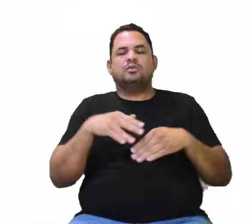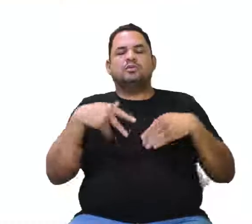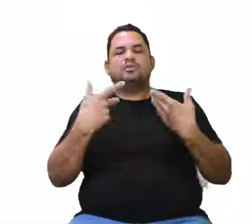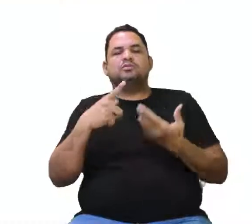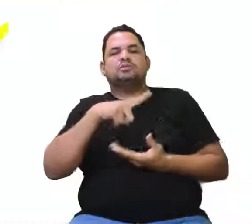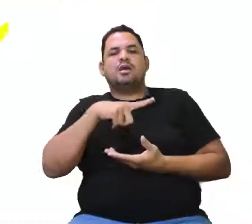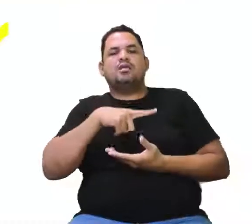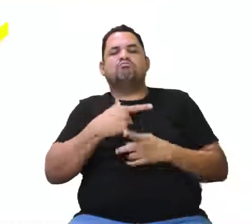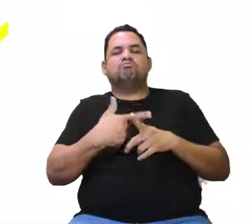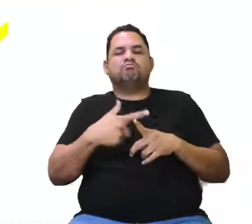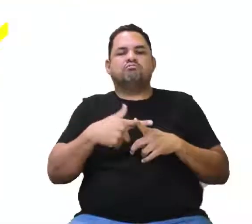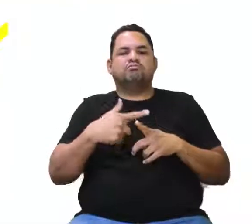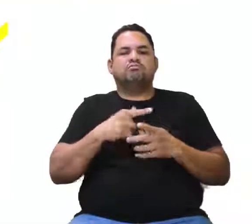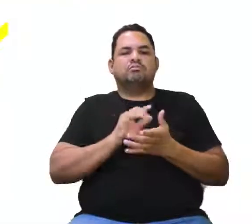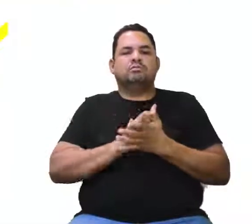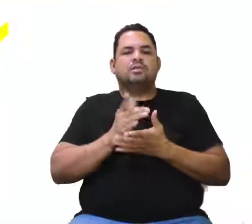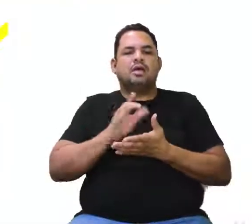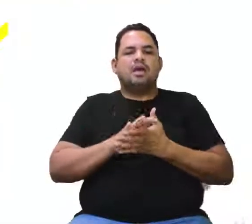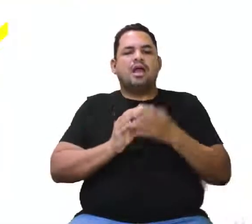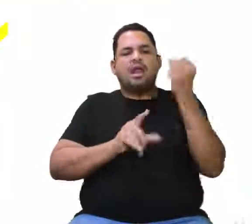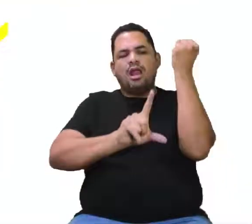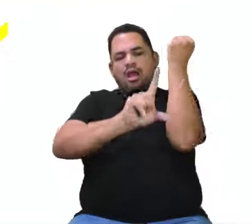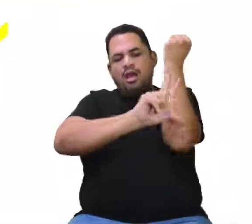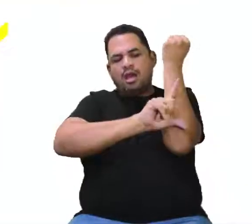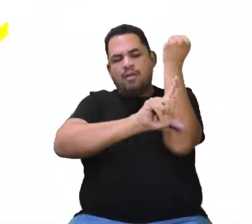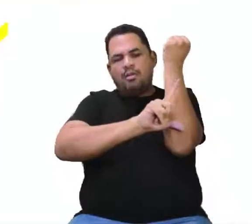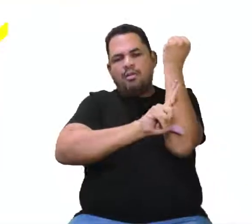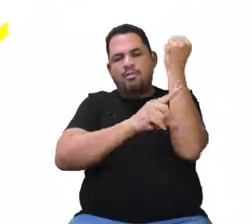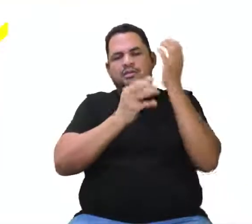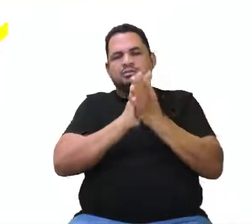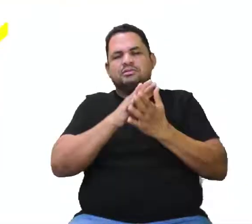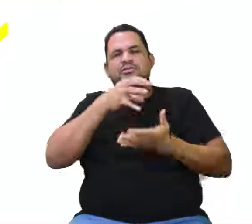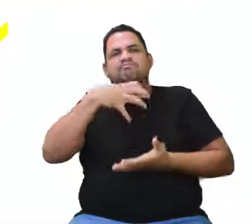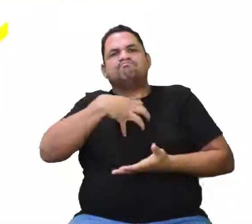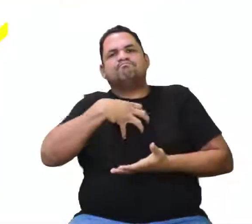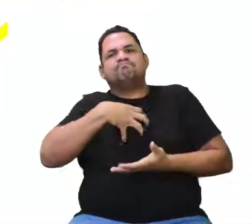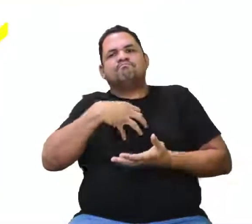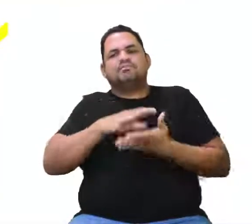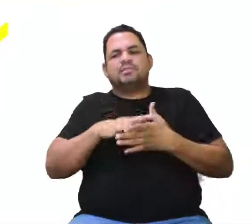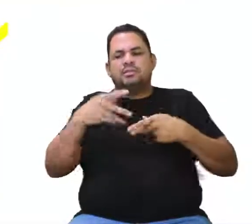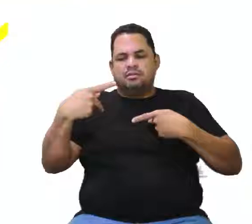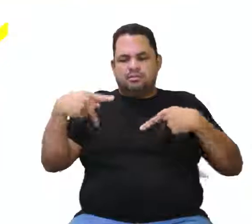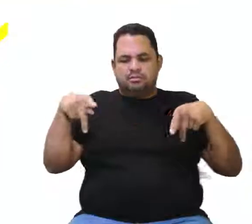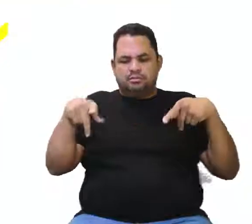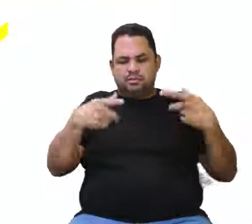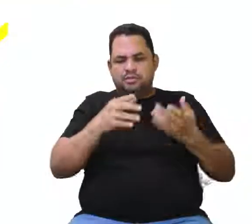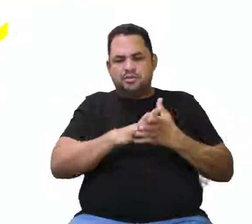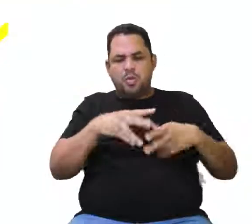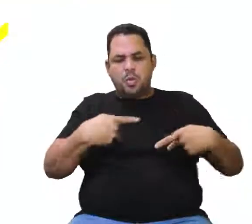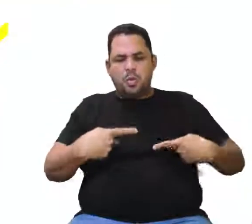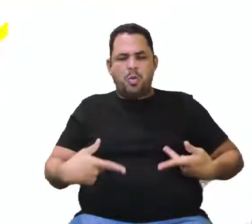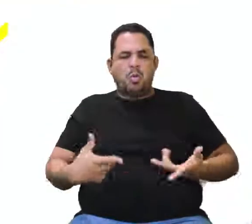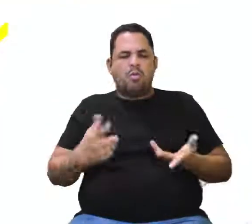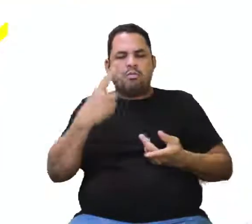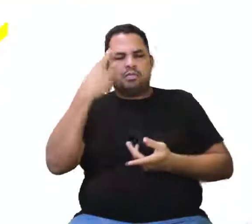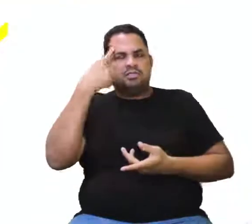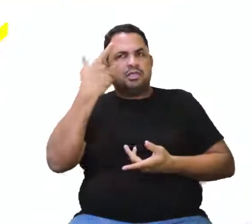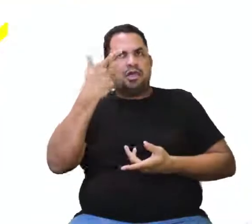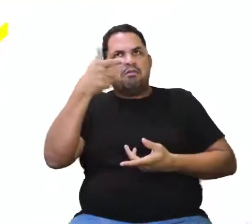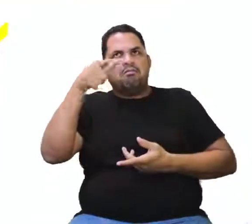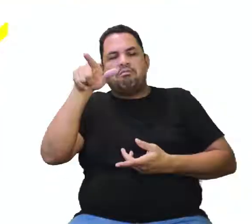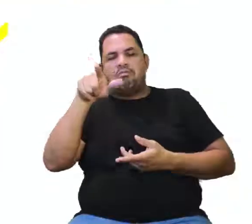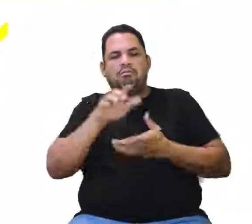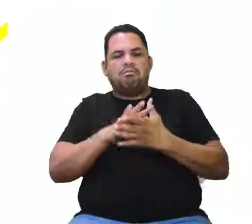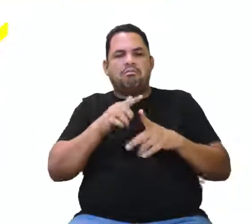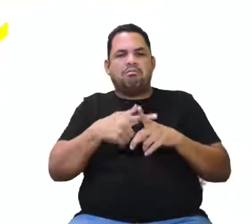você tem um problema, por exemplo, lá na sua lombar, aí você vai ficar sentindo em outras partes do corpo e vai achar que é um outro problema. E